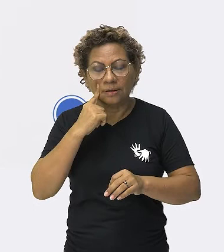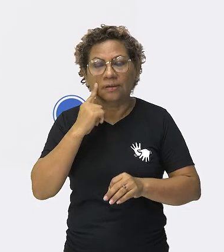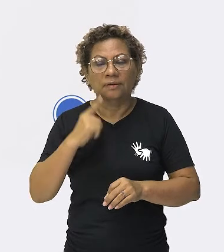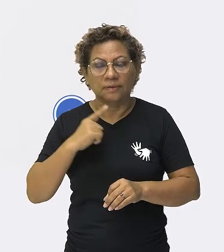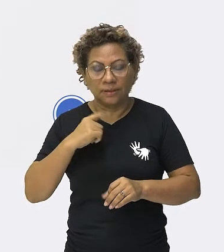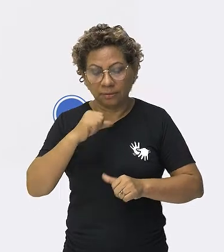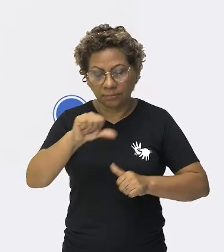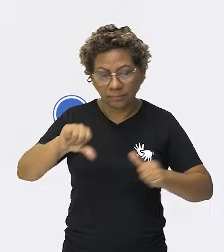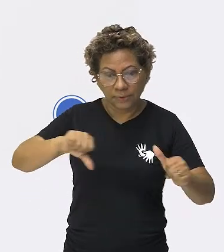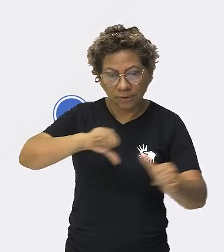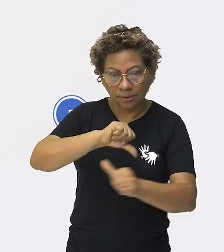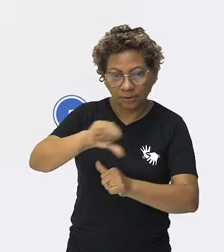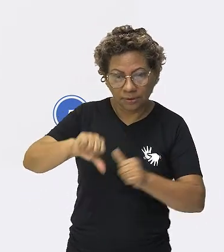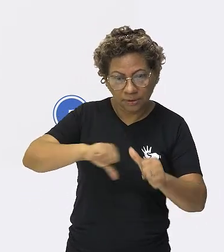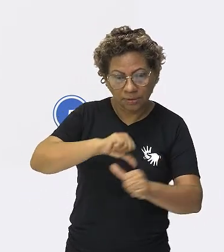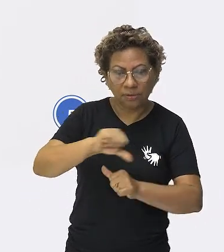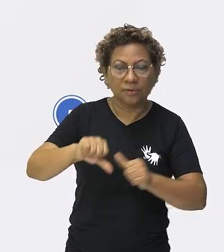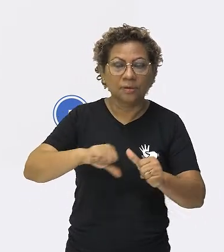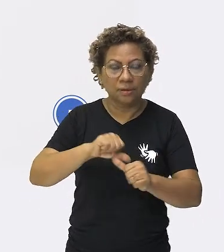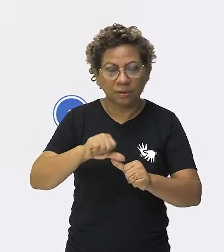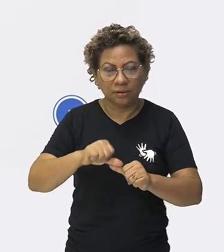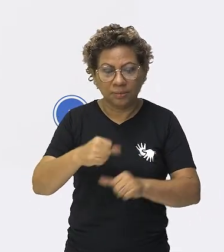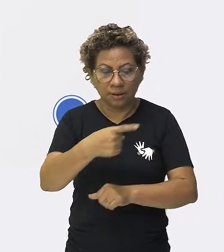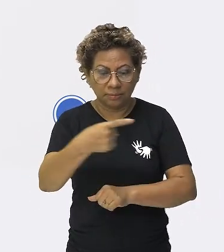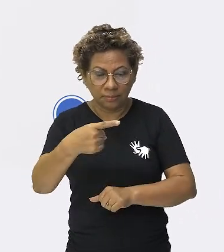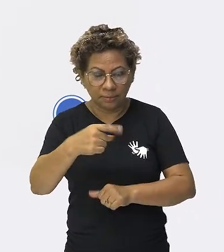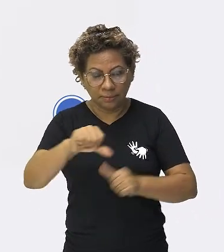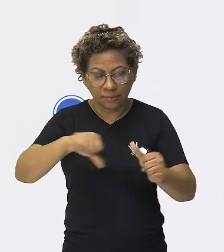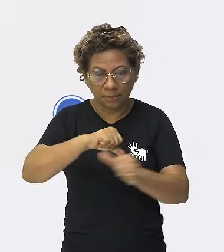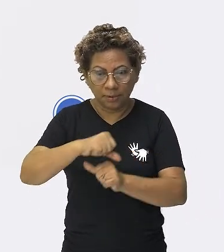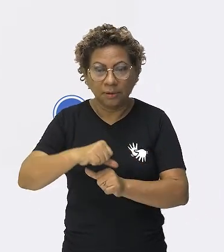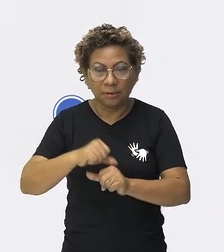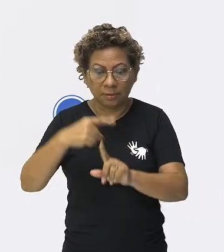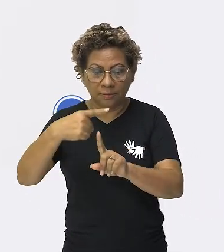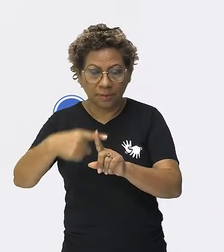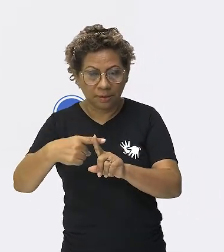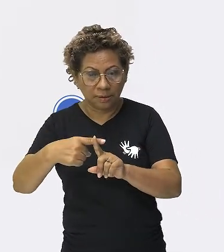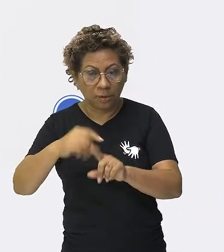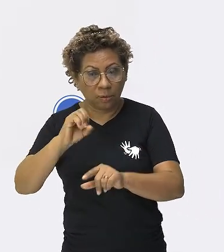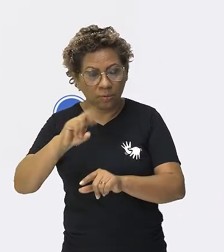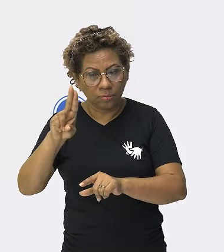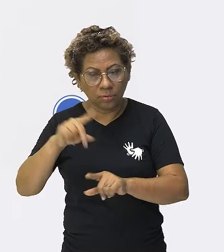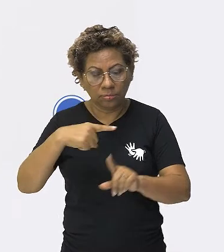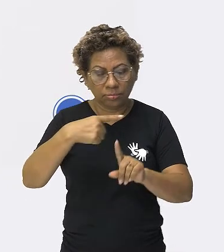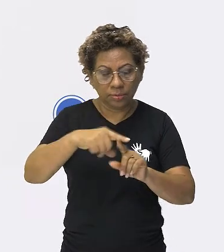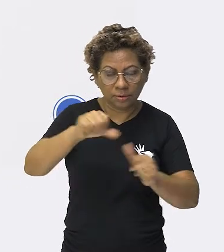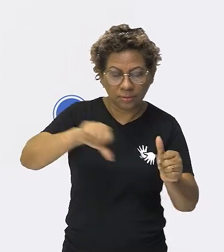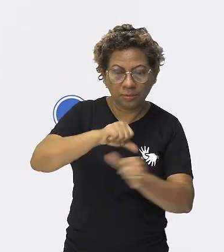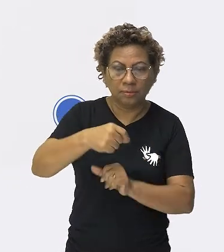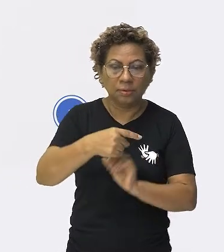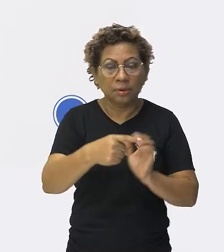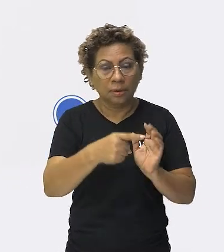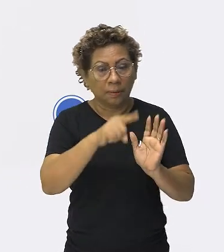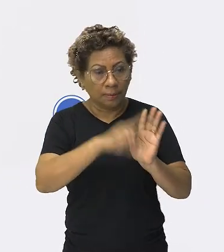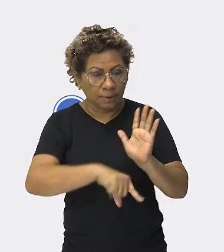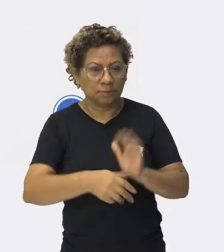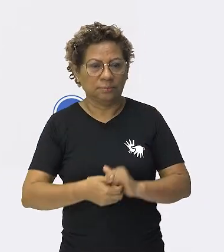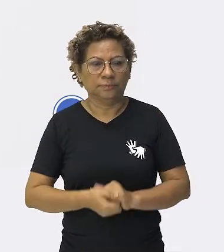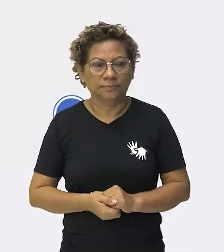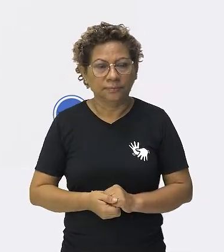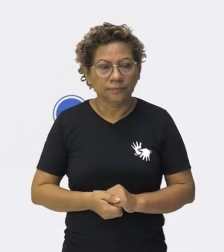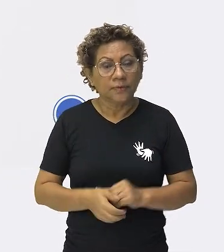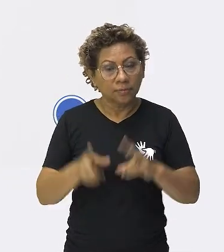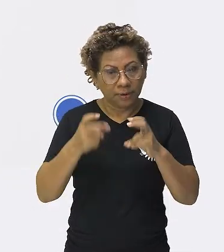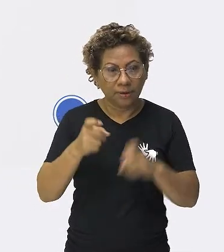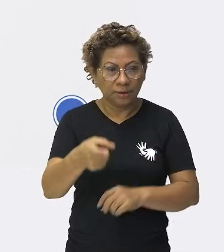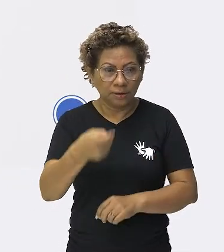6x igual a menos 3, isolando o valor de x, ó, vai dar menos 3 sobre 6. E aí